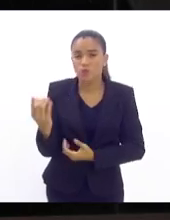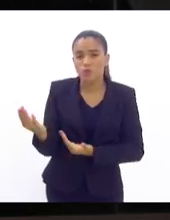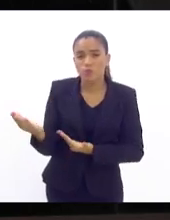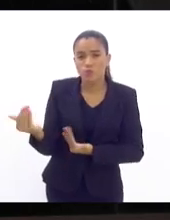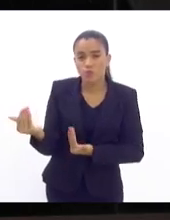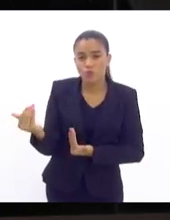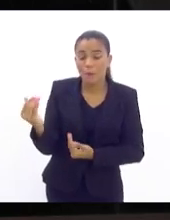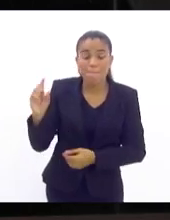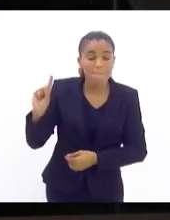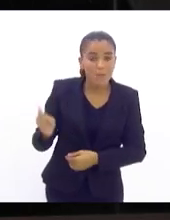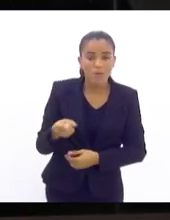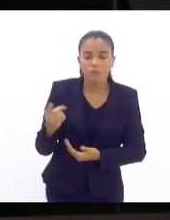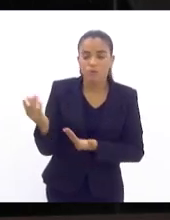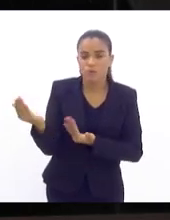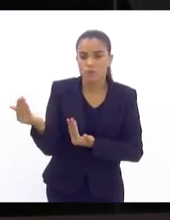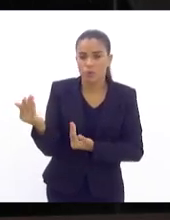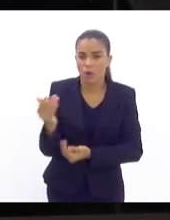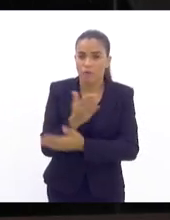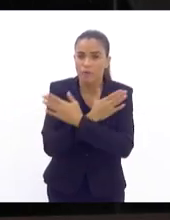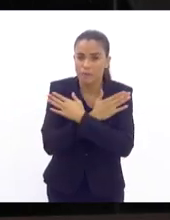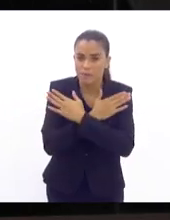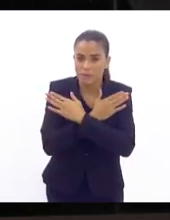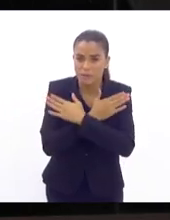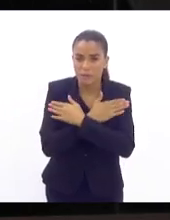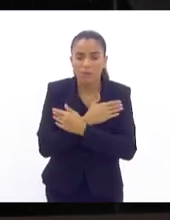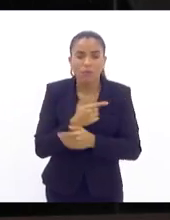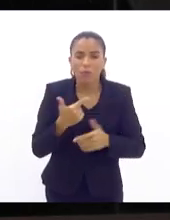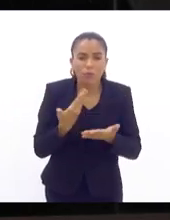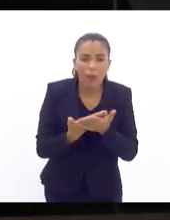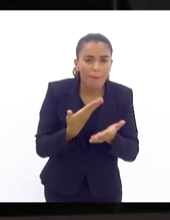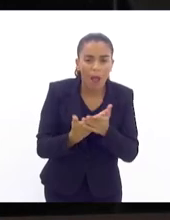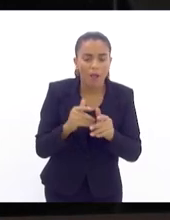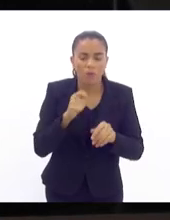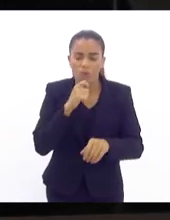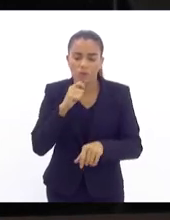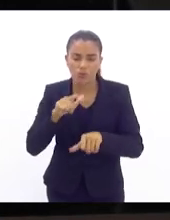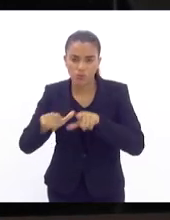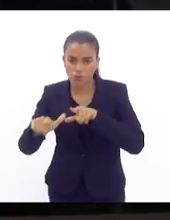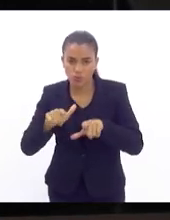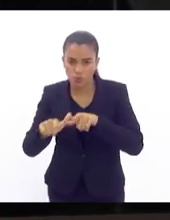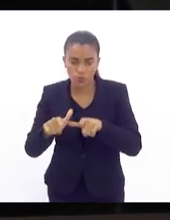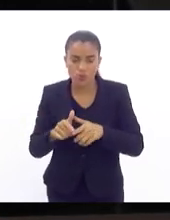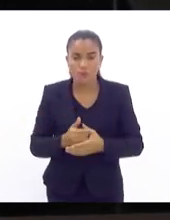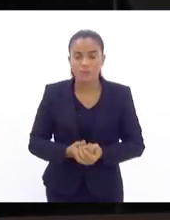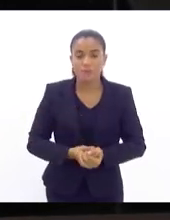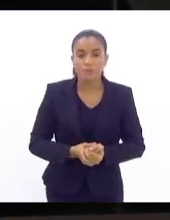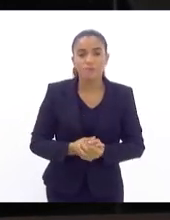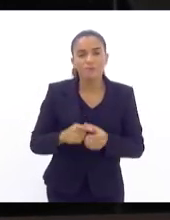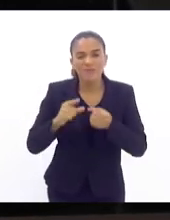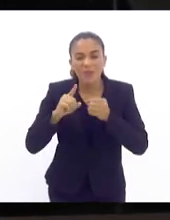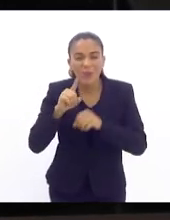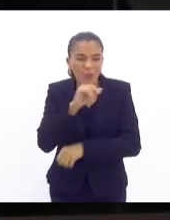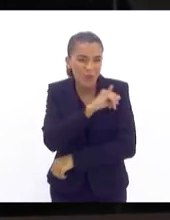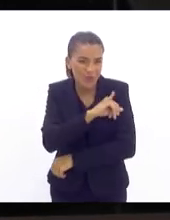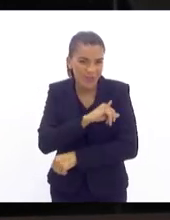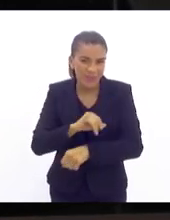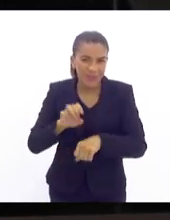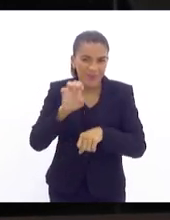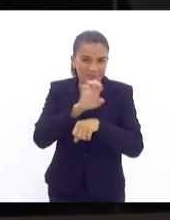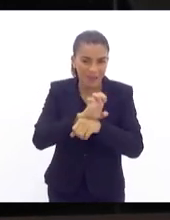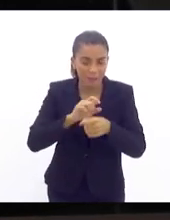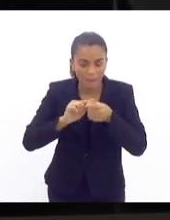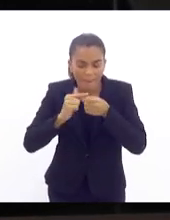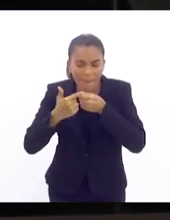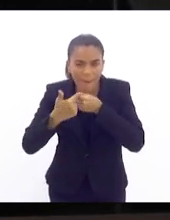ocupação. Os jovens de todo o Rio, desde o interior, né, a metrópole, aqui